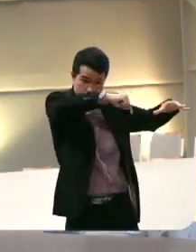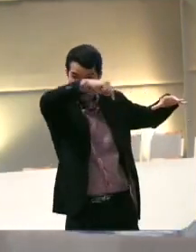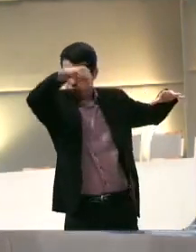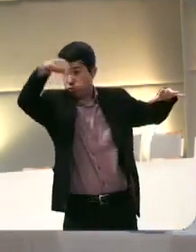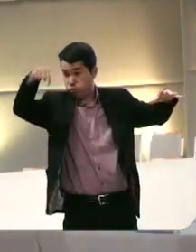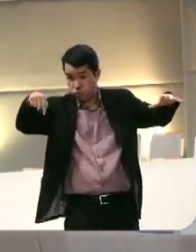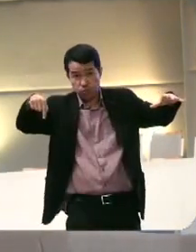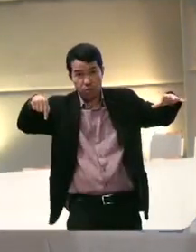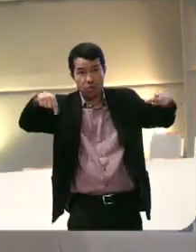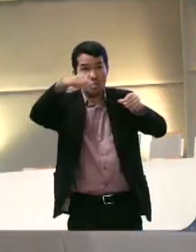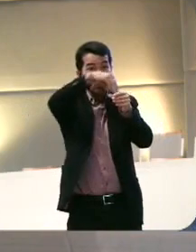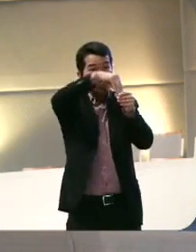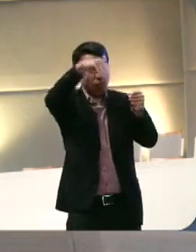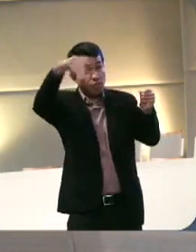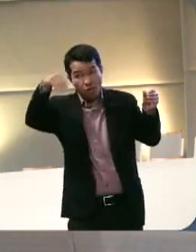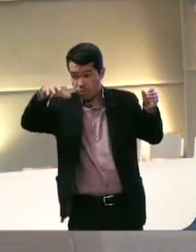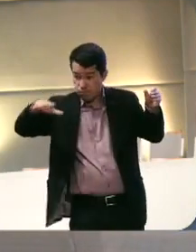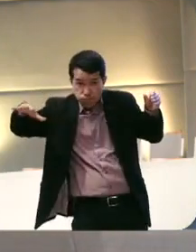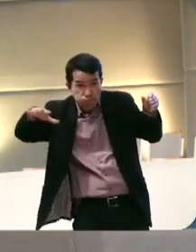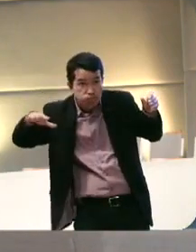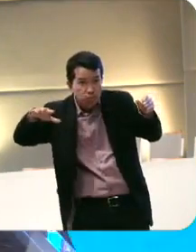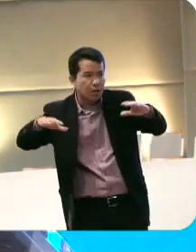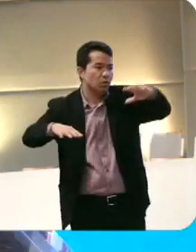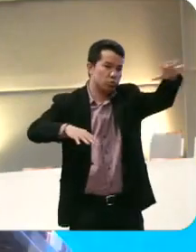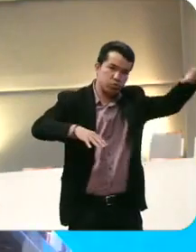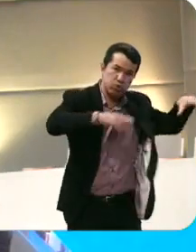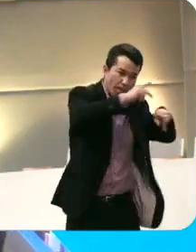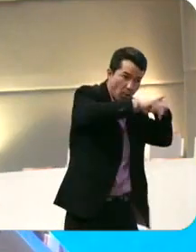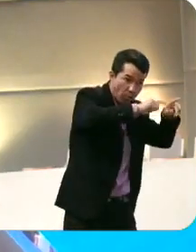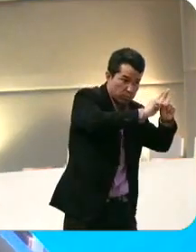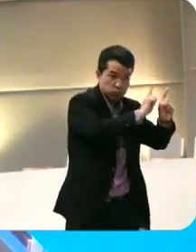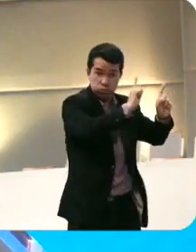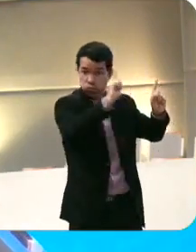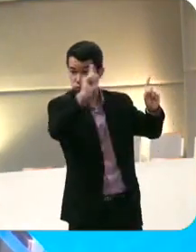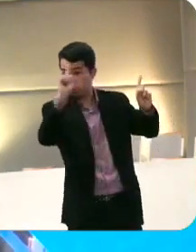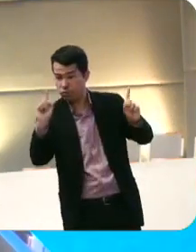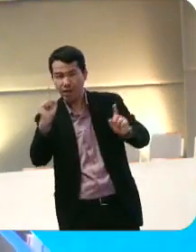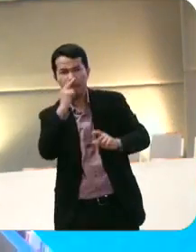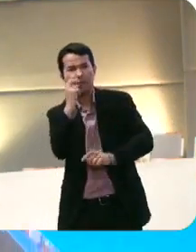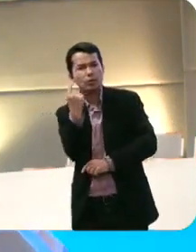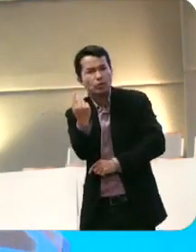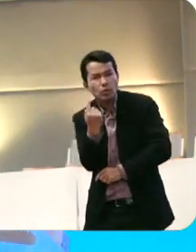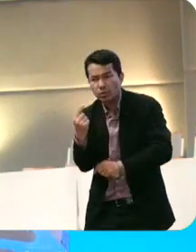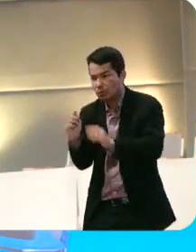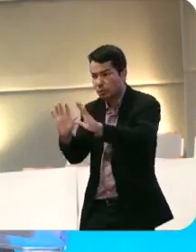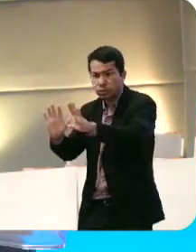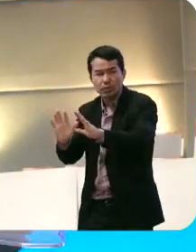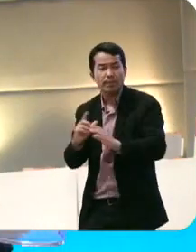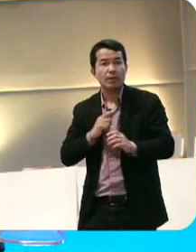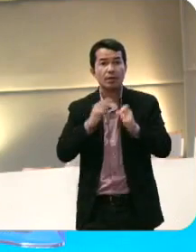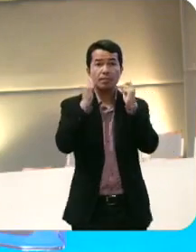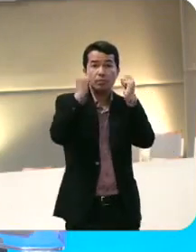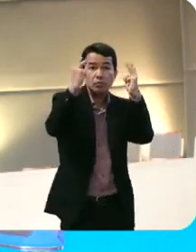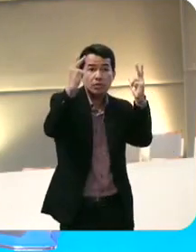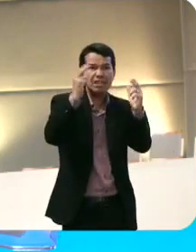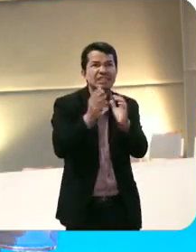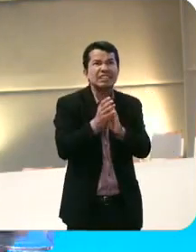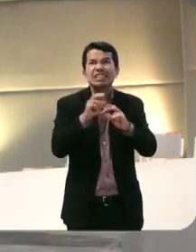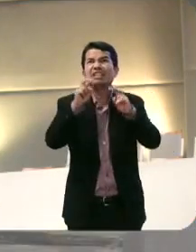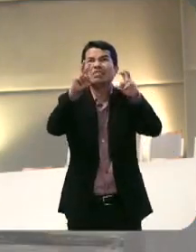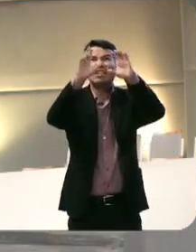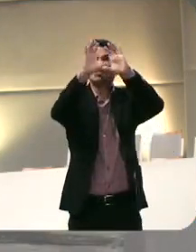E Moisés, diante dessa notícia, se você ler Êxodo 33 todo, ele fala: a nuvem está indo embora, a presença está indo embora. E daí